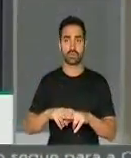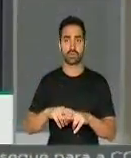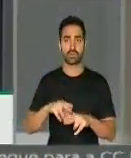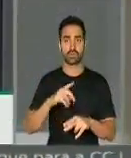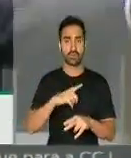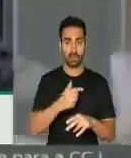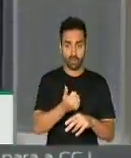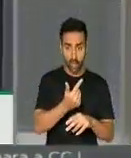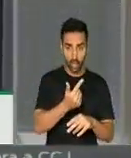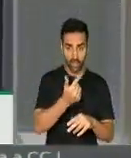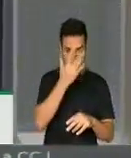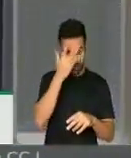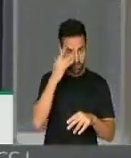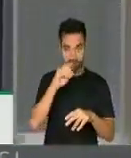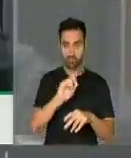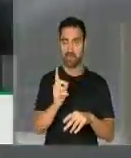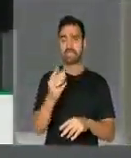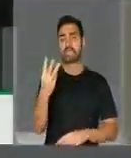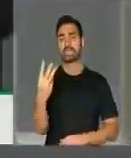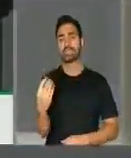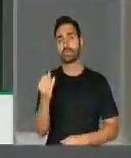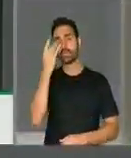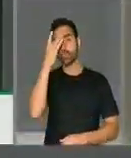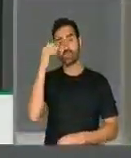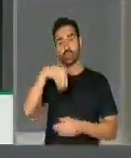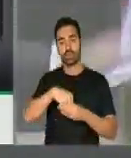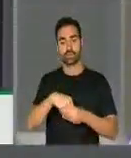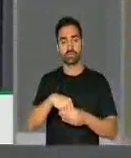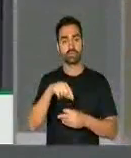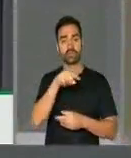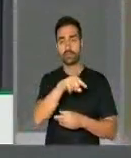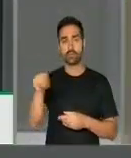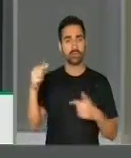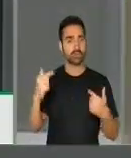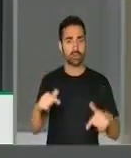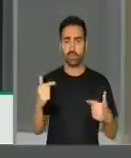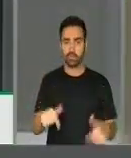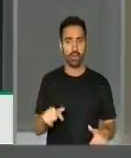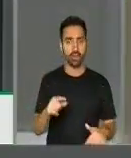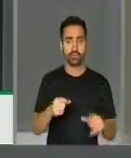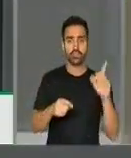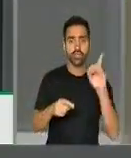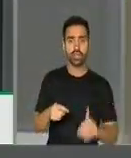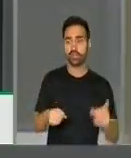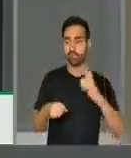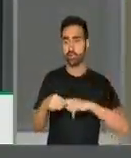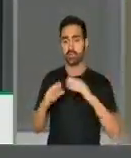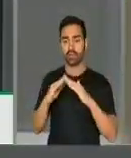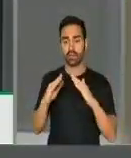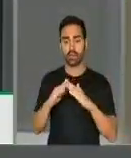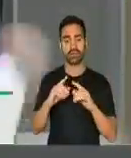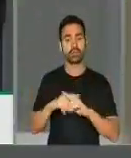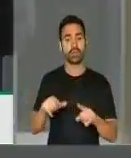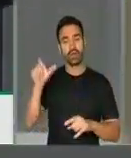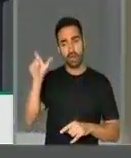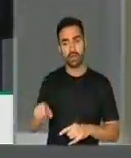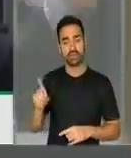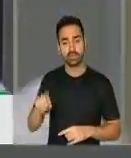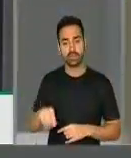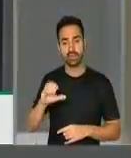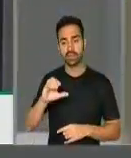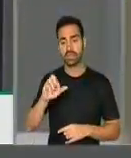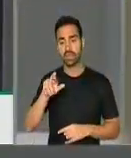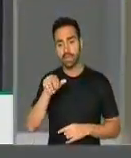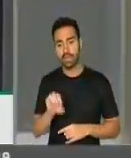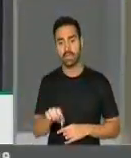12 com 30 e tantas pessoas e essas pessoas não vão ter prisão domiciliar mas um criminoso estuprador é